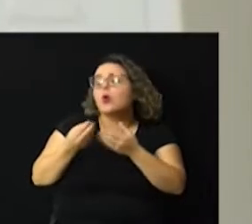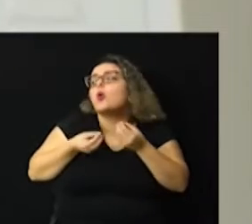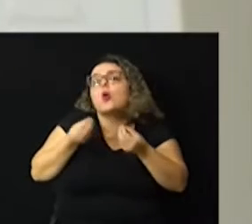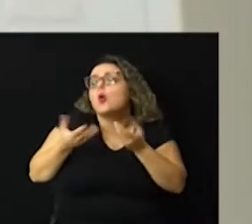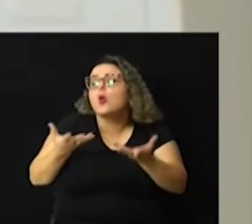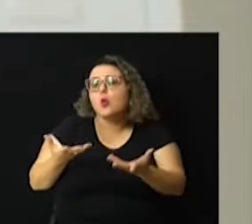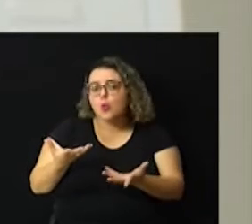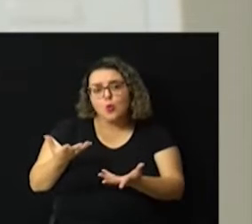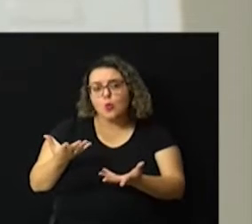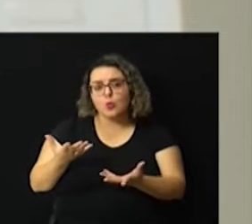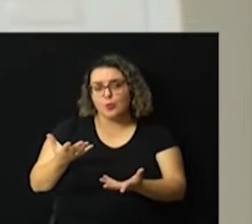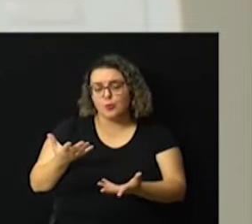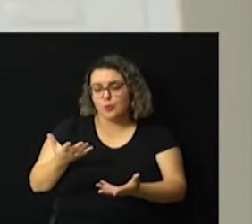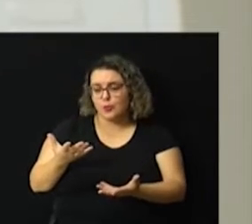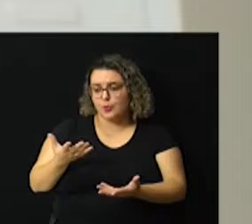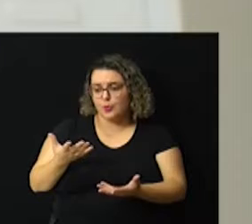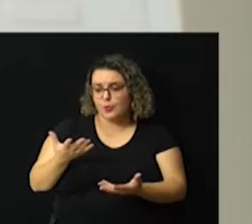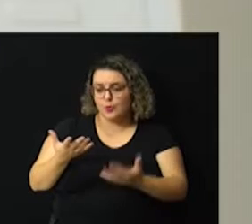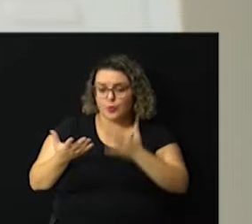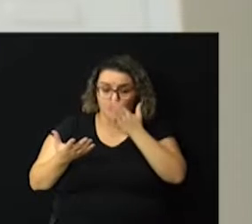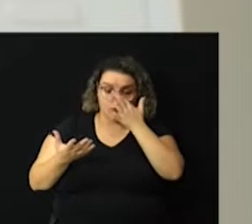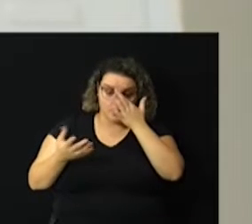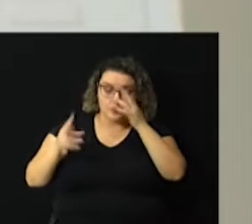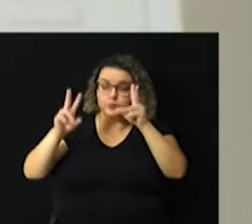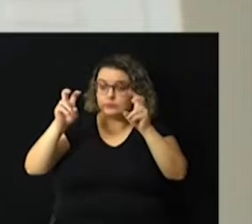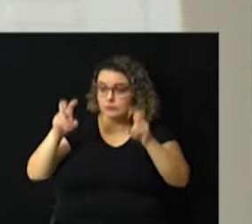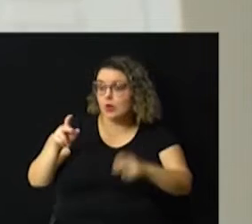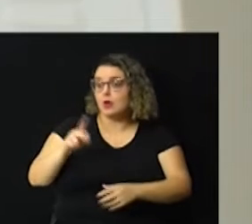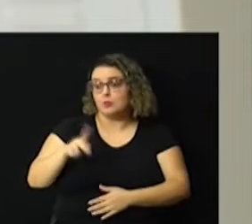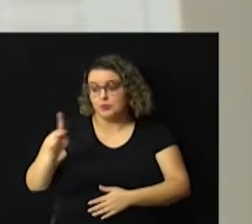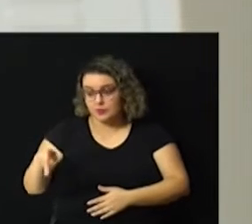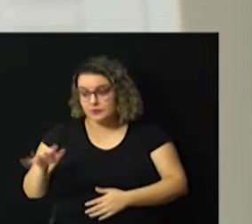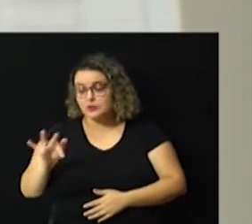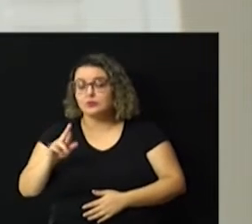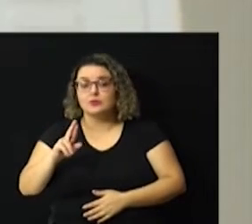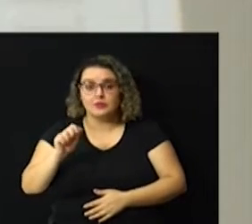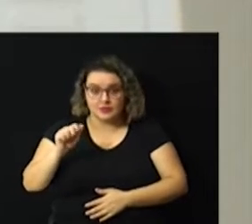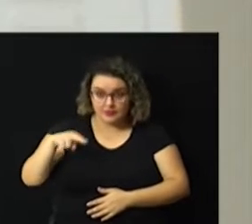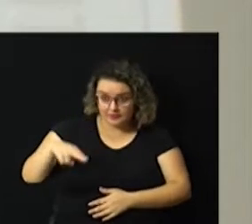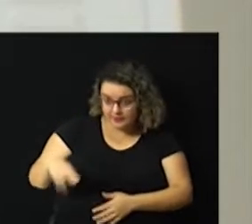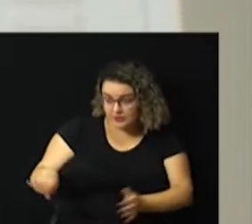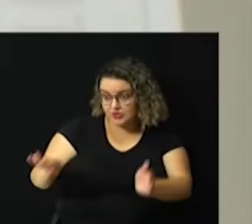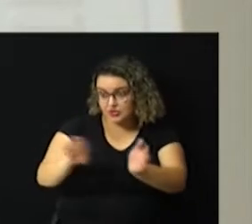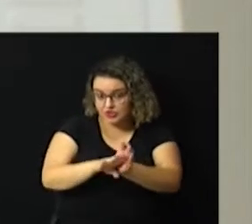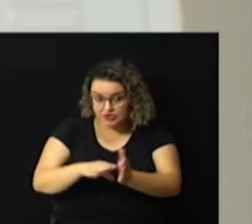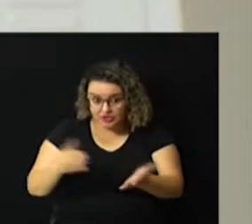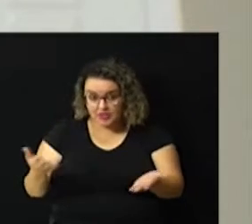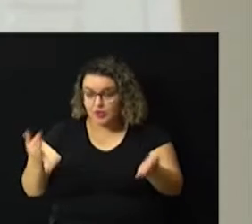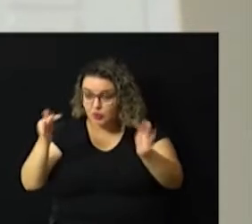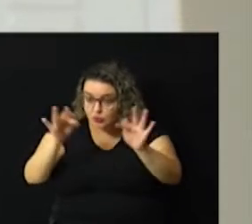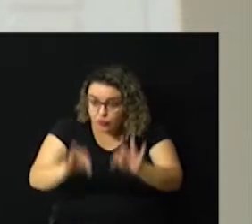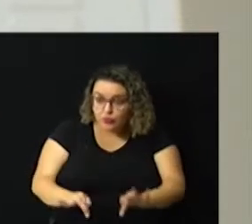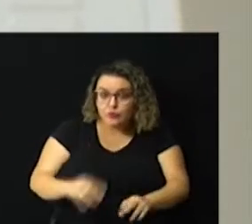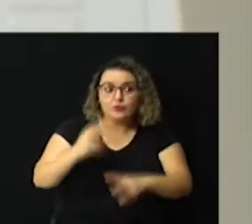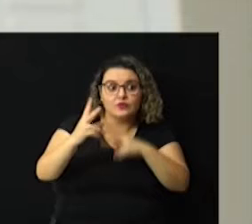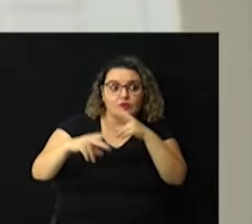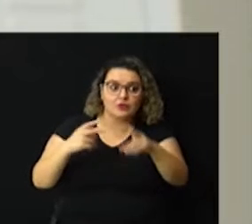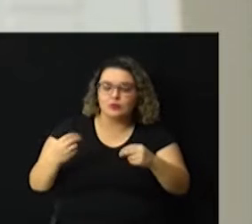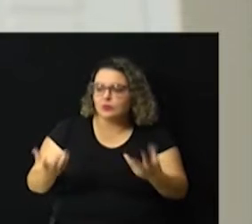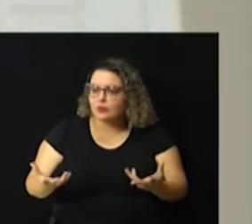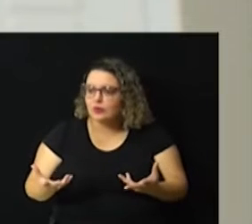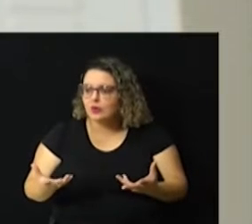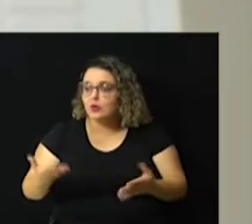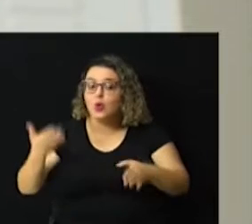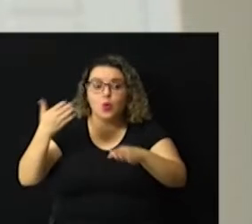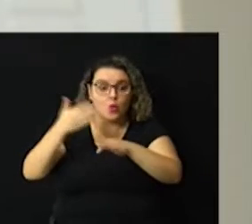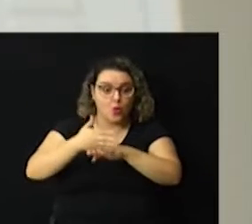não é? O fato da professora Fran ter chegado aí entre as finalistas do prêmio